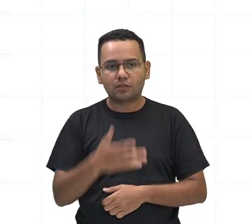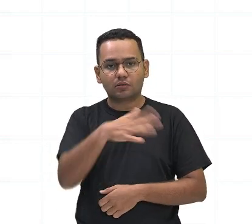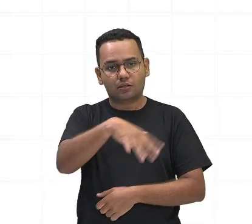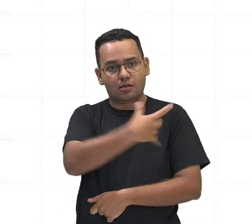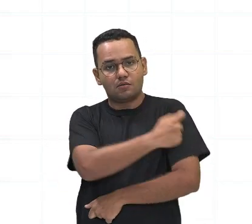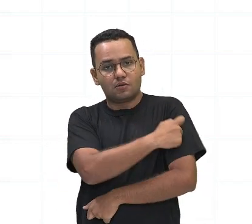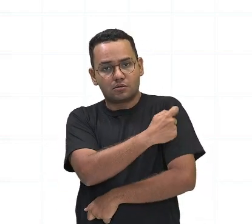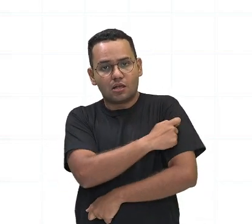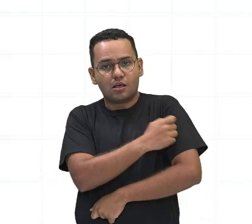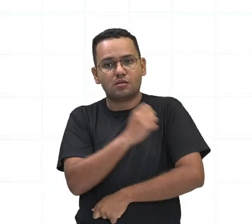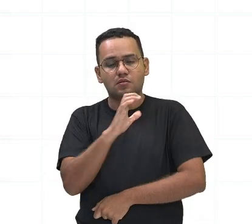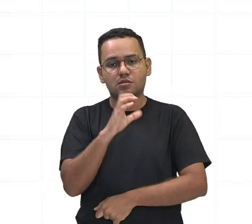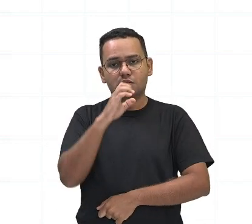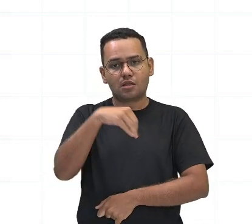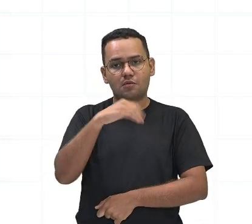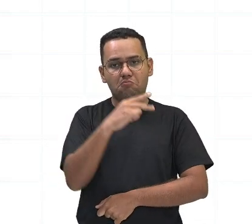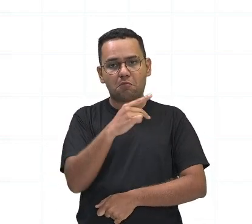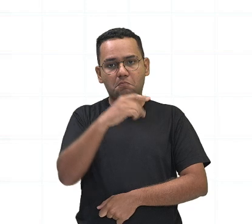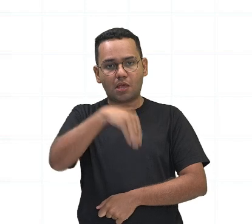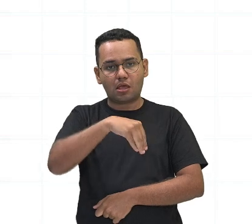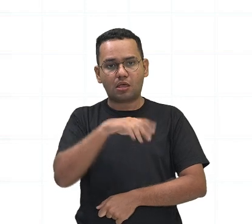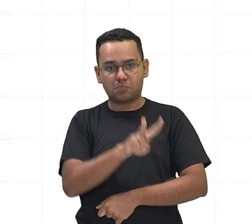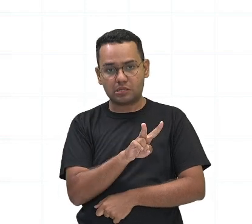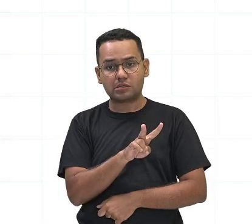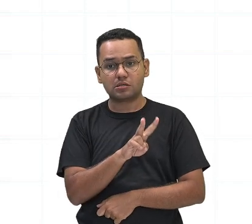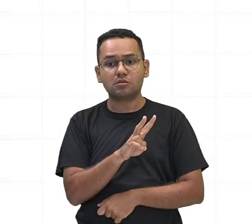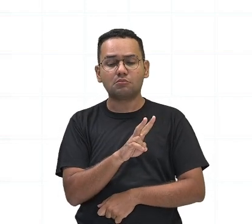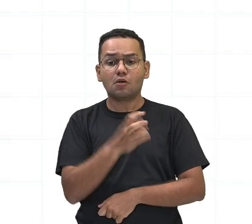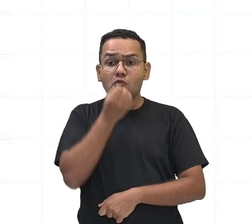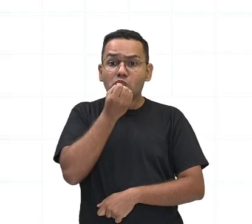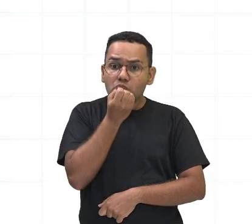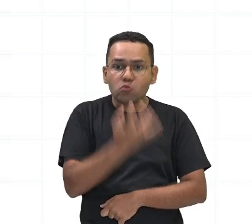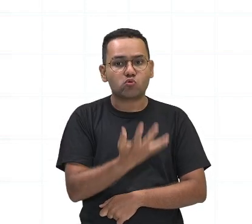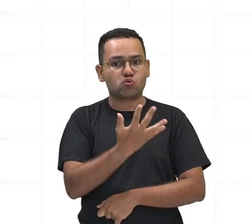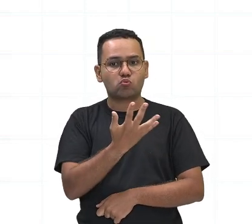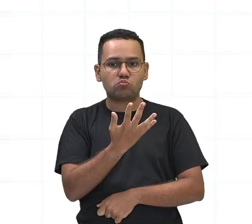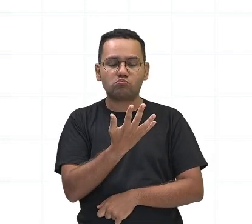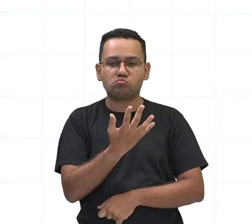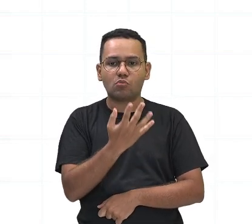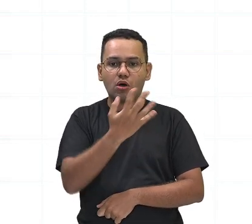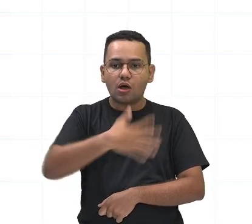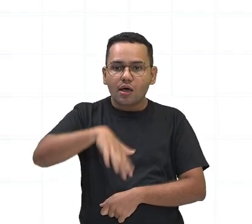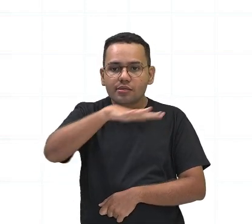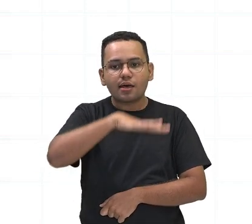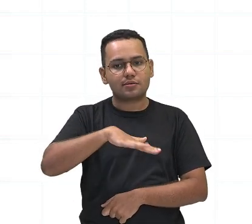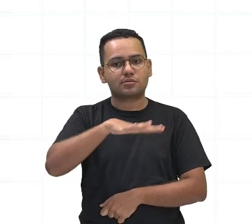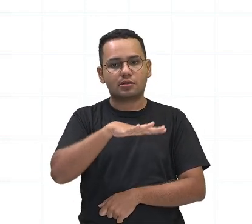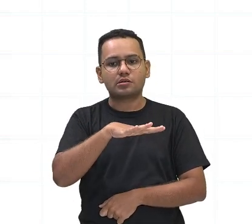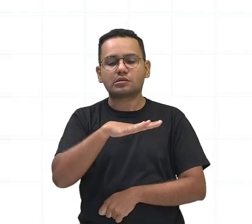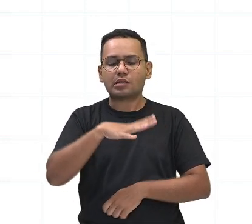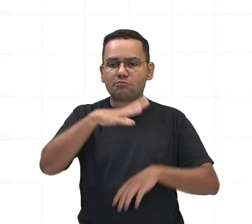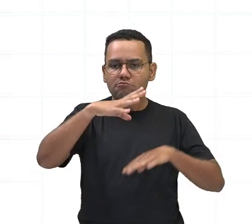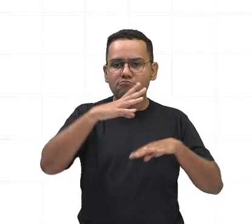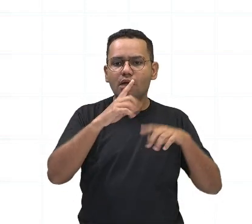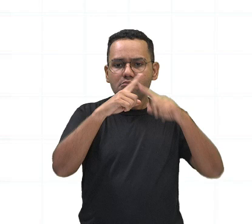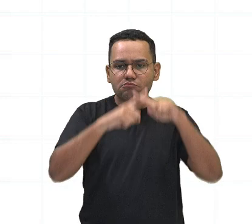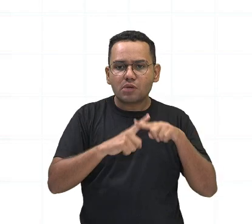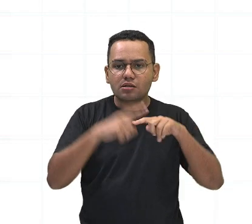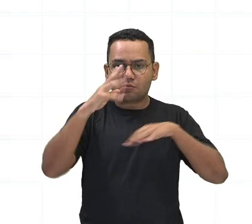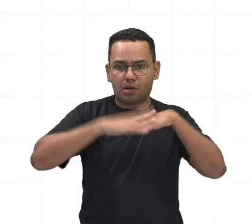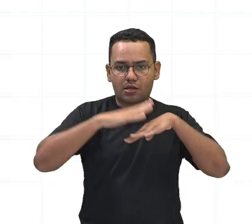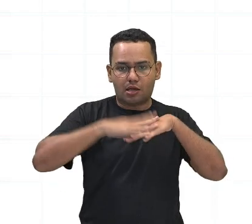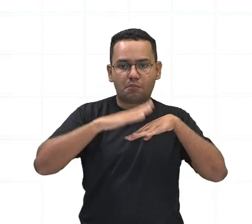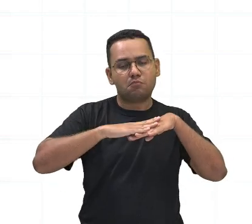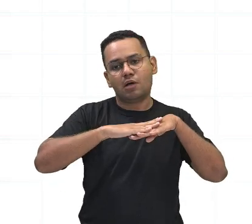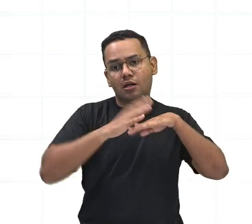da Polícia Militar, né, foram bem aí na Olimpíada Internacional de Matemática, né, e foram para a Tailândia. Eu